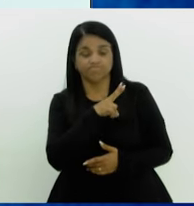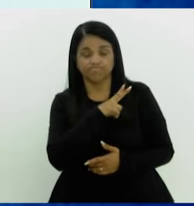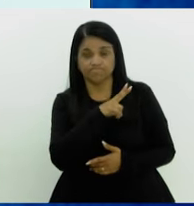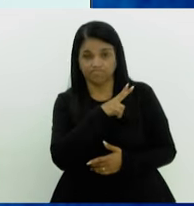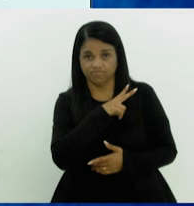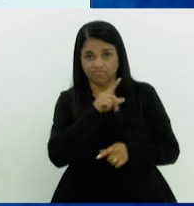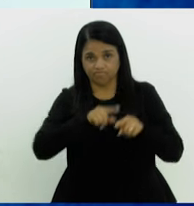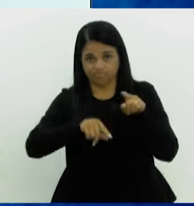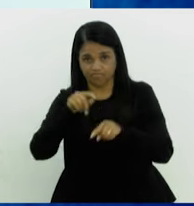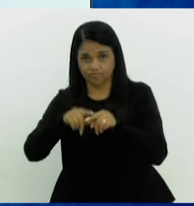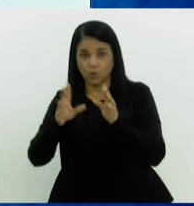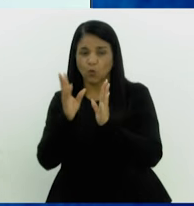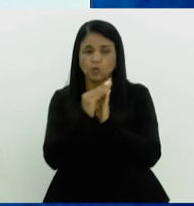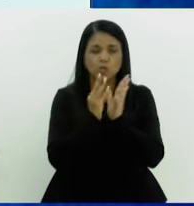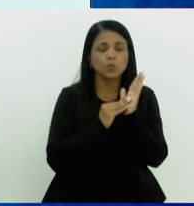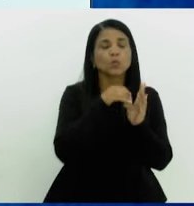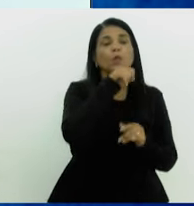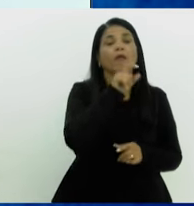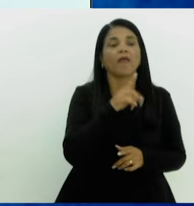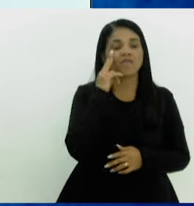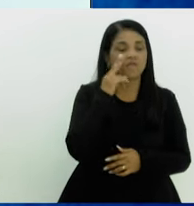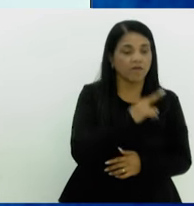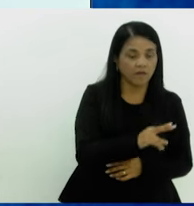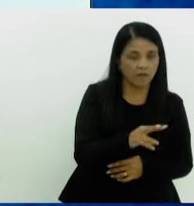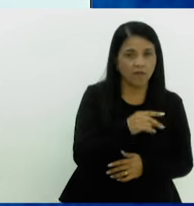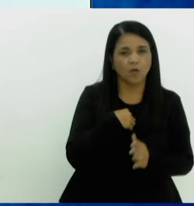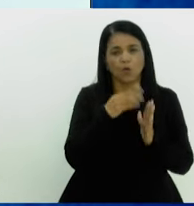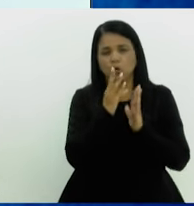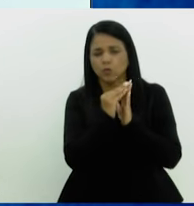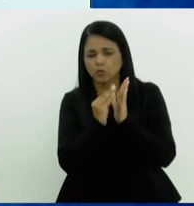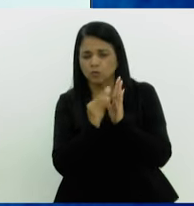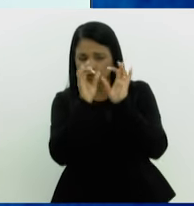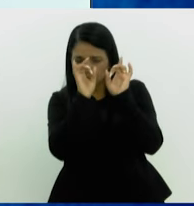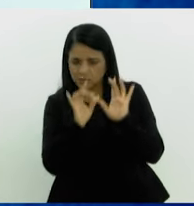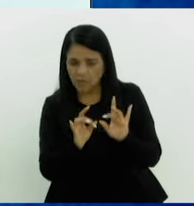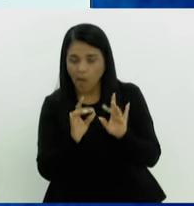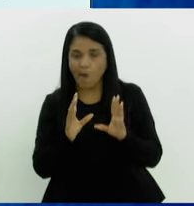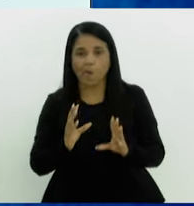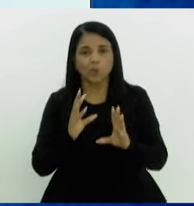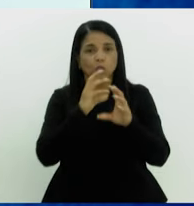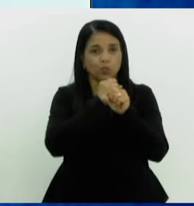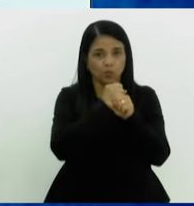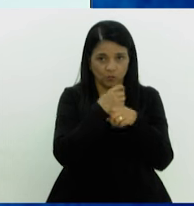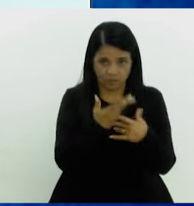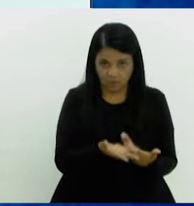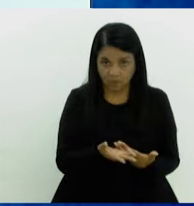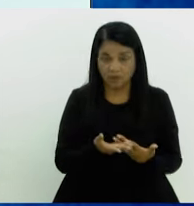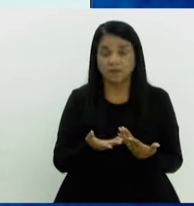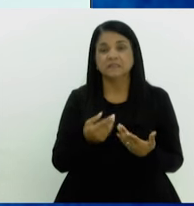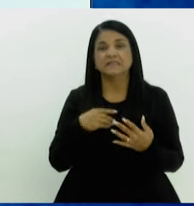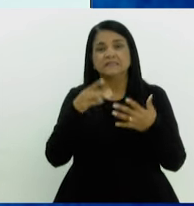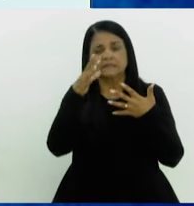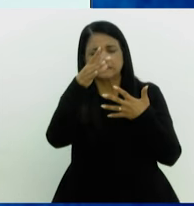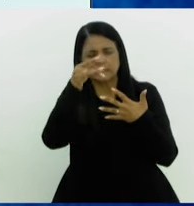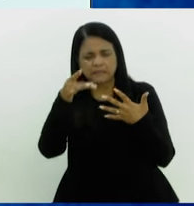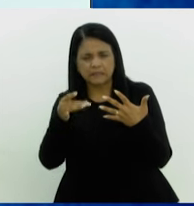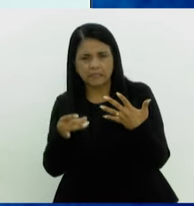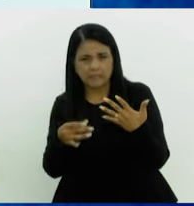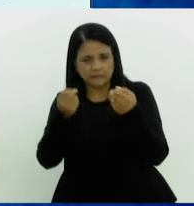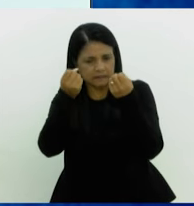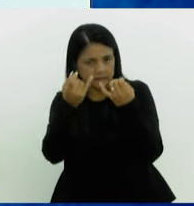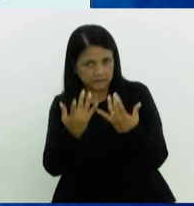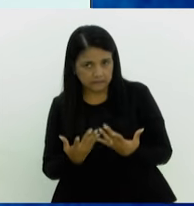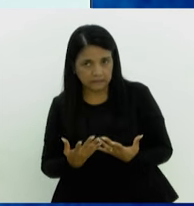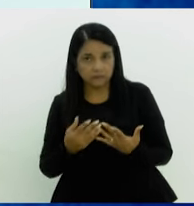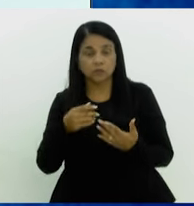quem pode ver seu conteúdo desde um conteúdo específico até a sua conta como um todo isso tudo tá detalhado nesse guia que